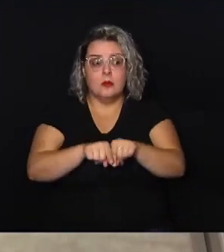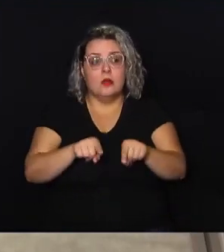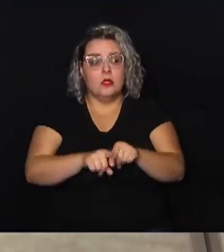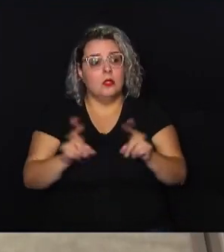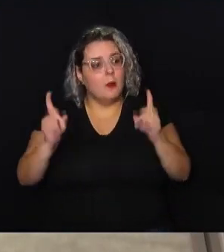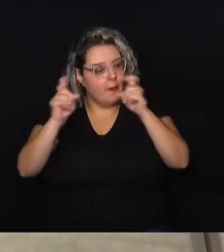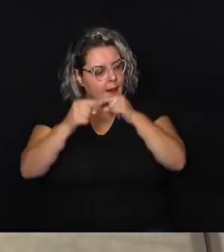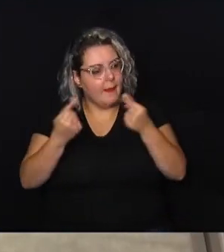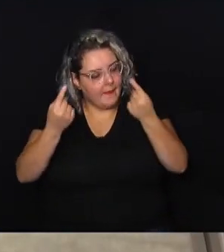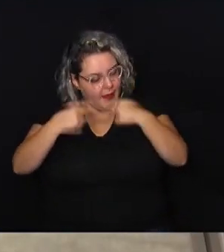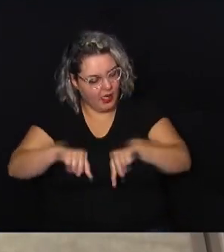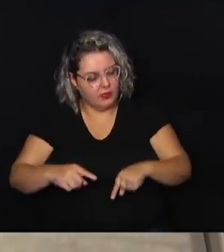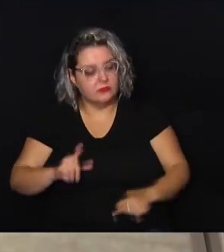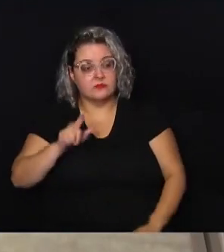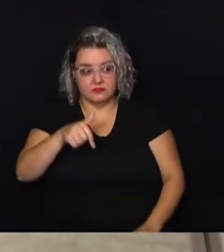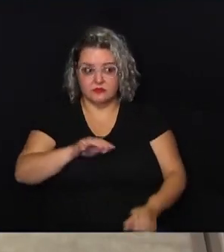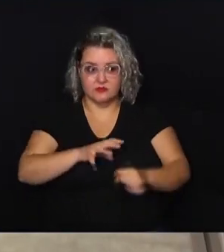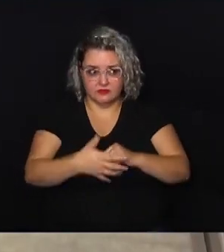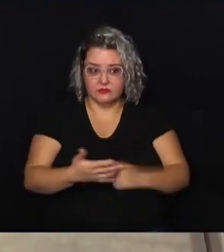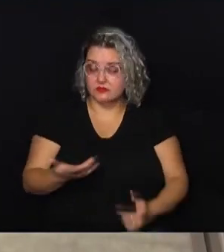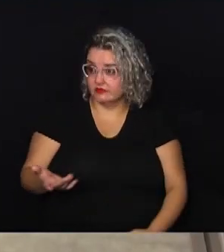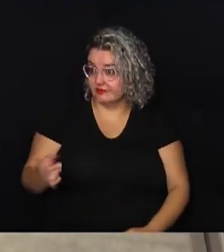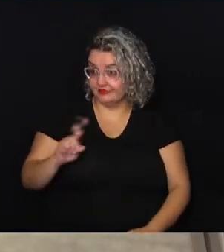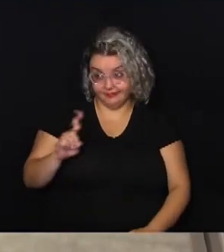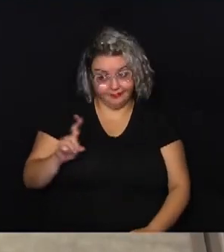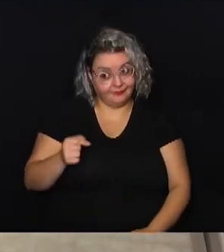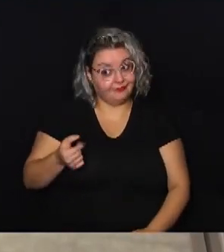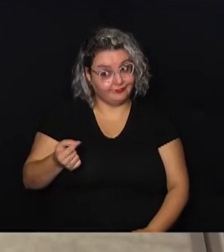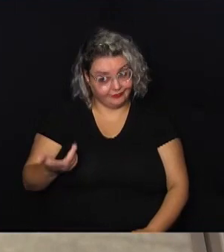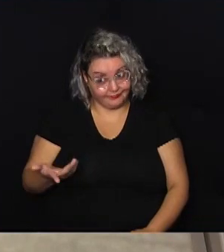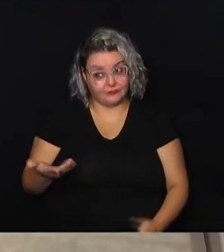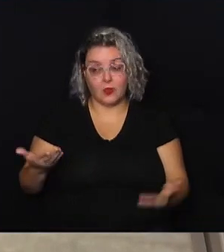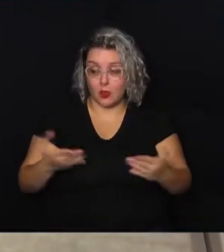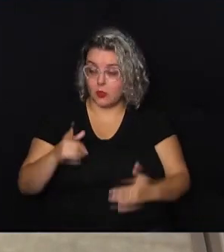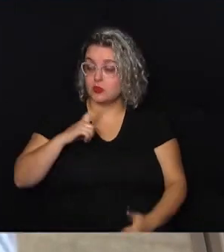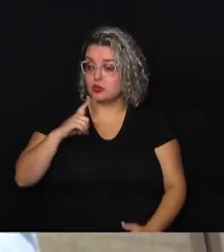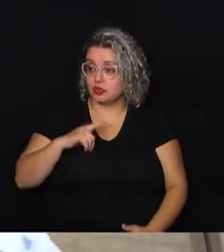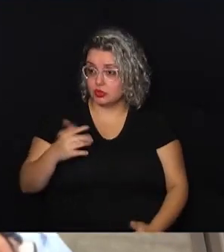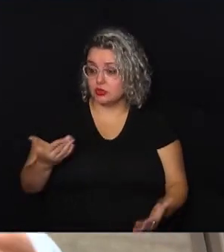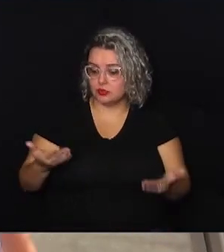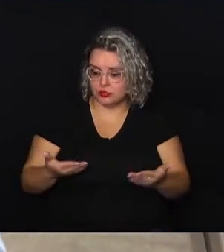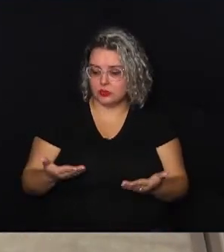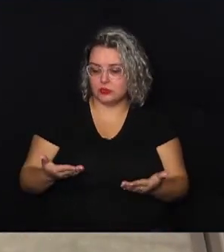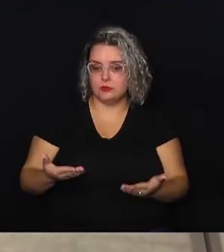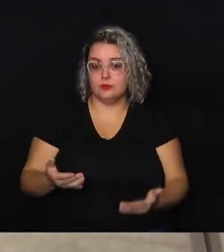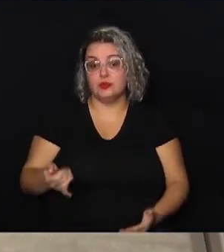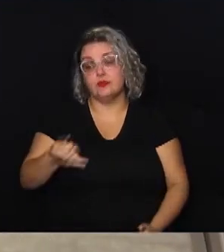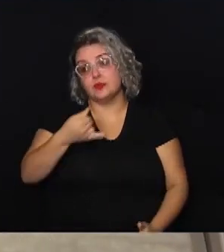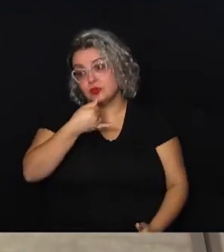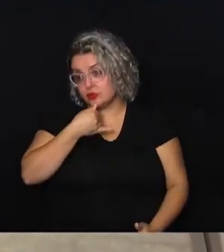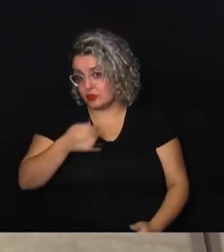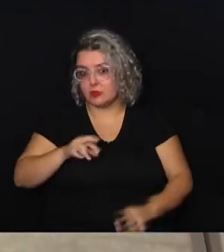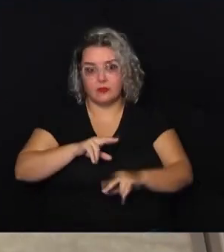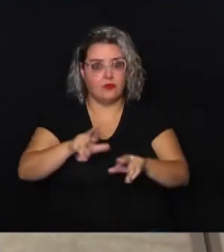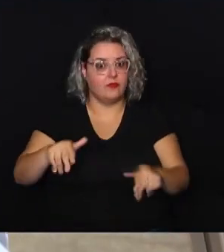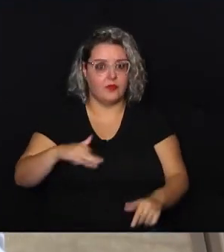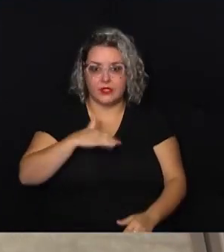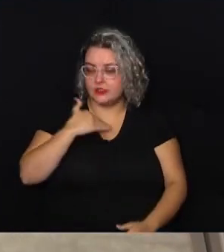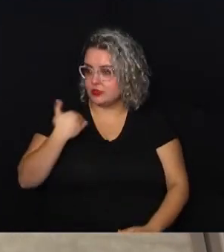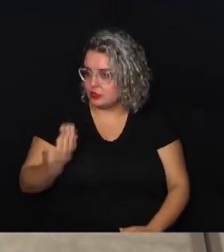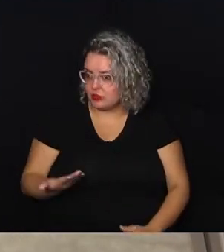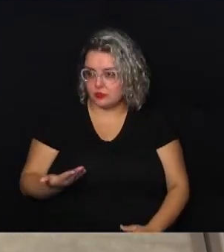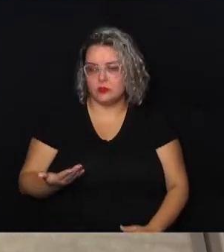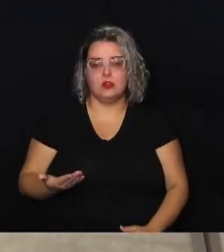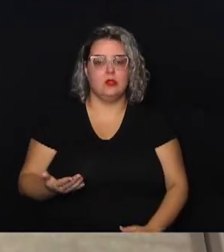desafios pós-pandemia, né, vereador? Que não são poucos, né? Hoje nós temos aí tivemos, infelizmente, muitas mortes, né, muitas